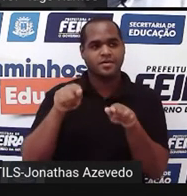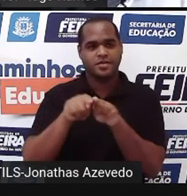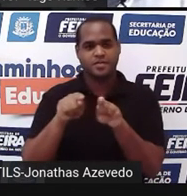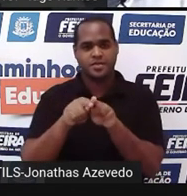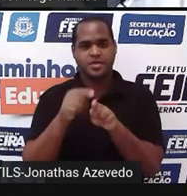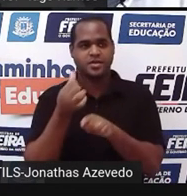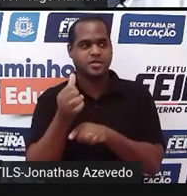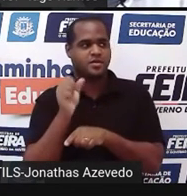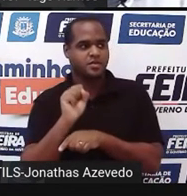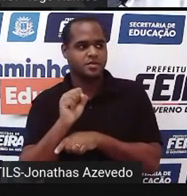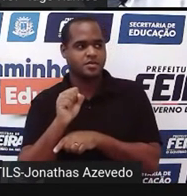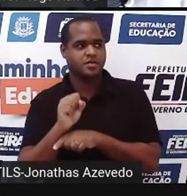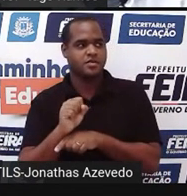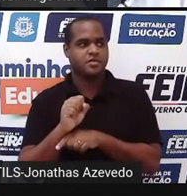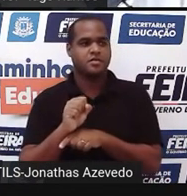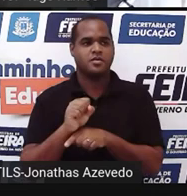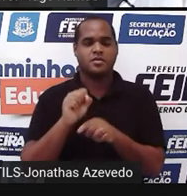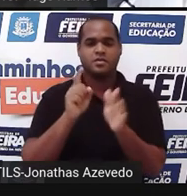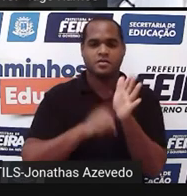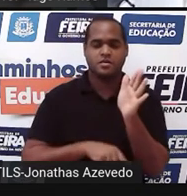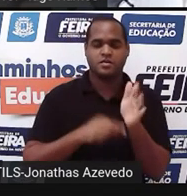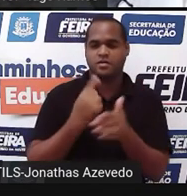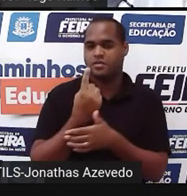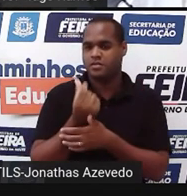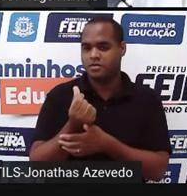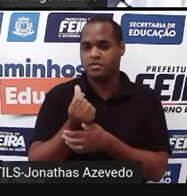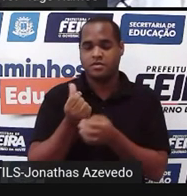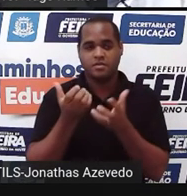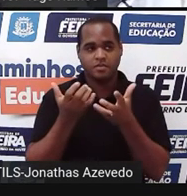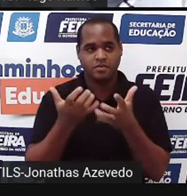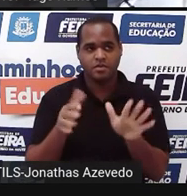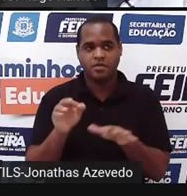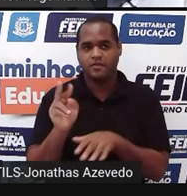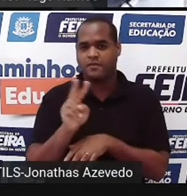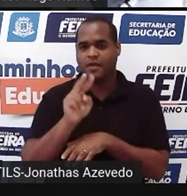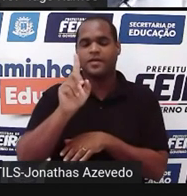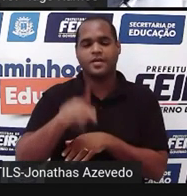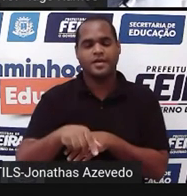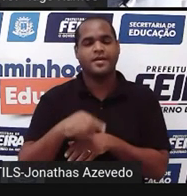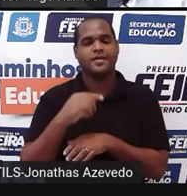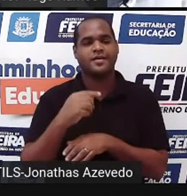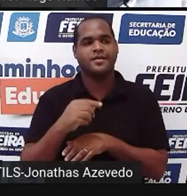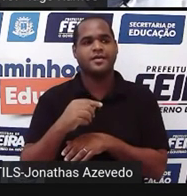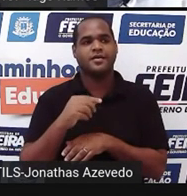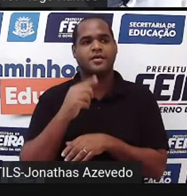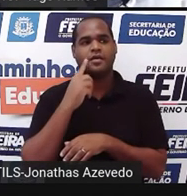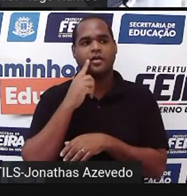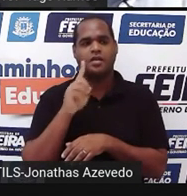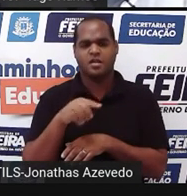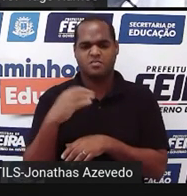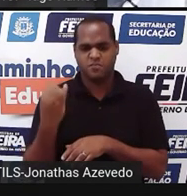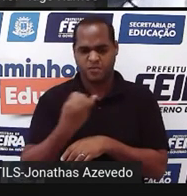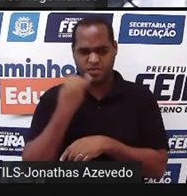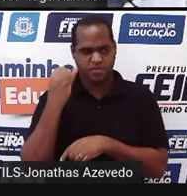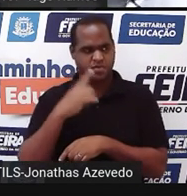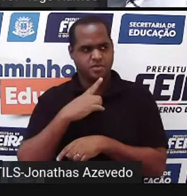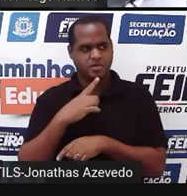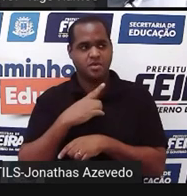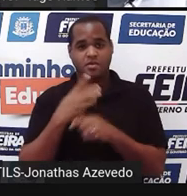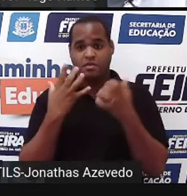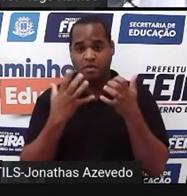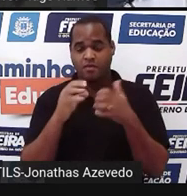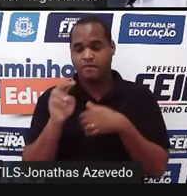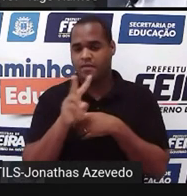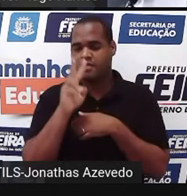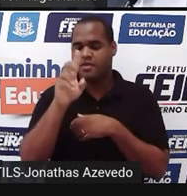- 16 né não quer um valor de menos y aquele - 4y não tá interessante eu quero o valor